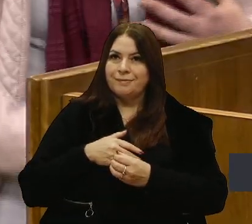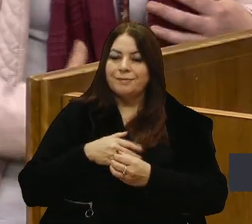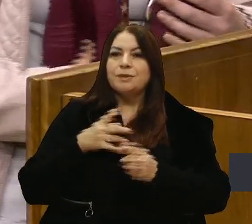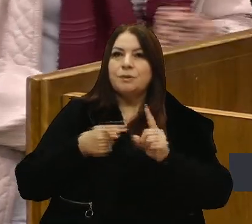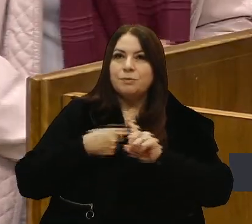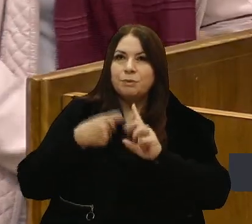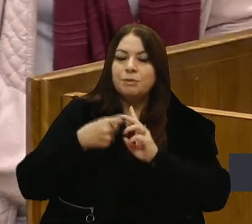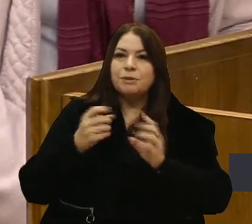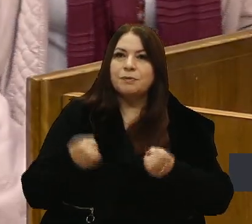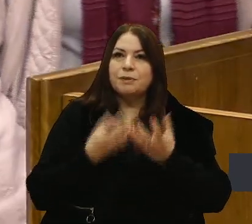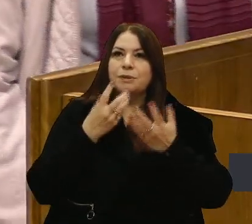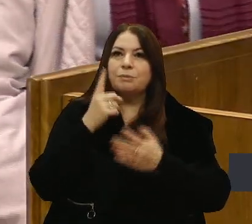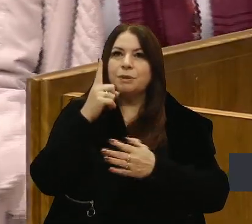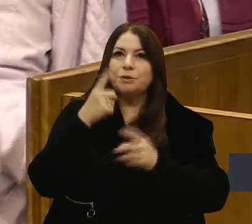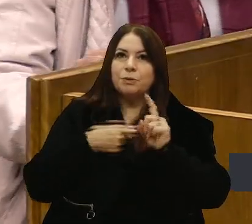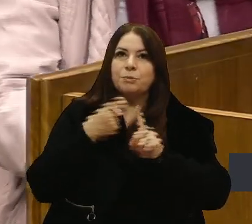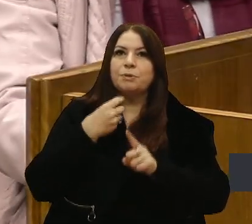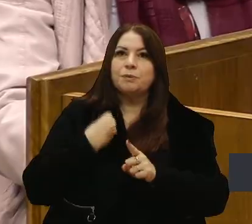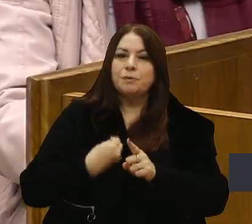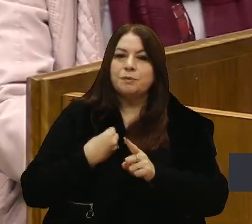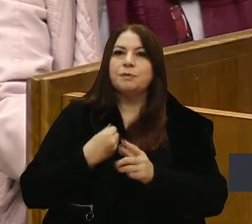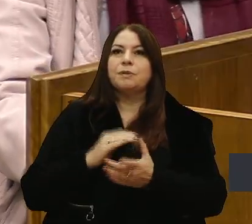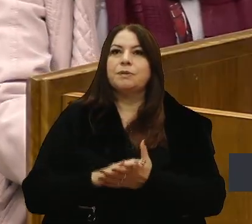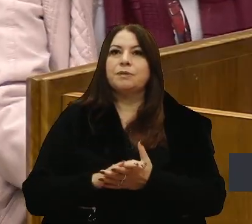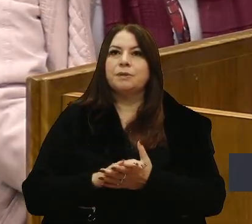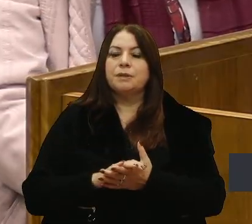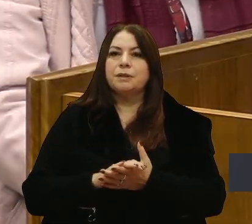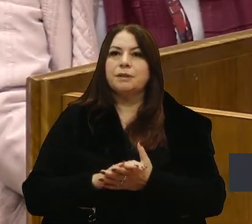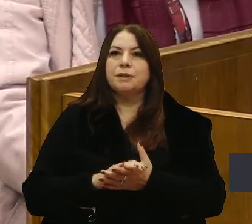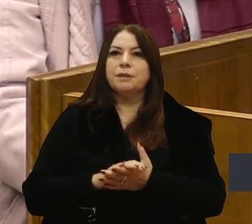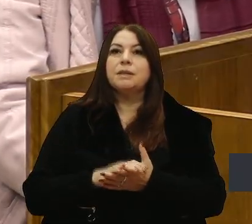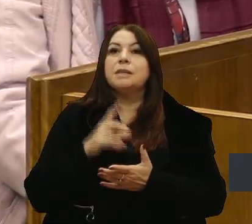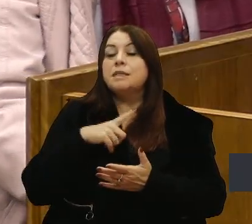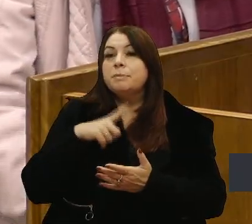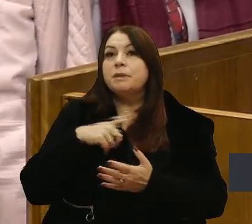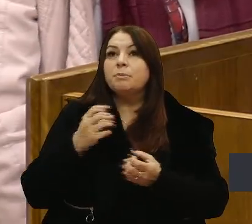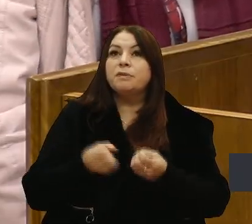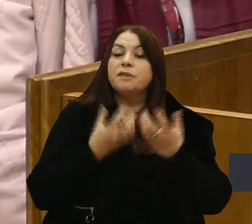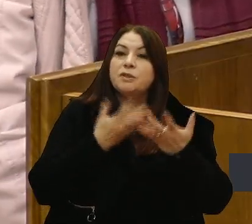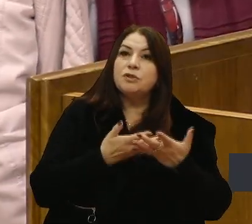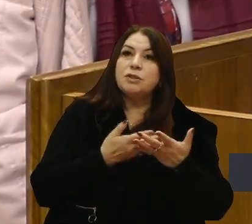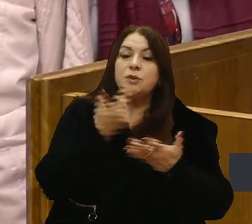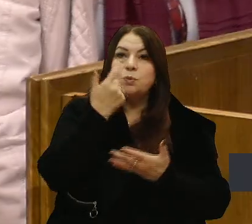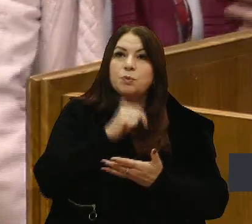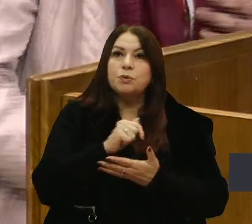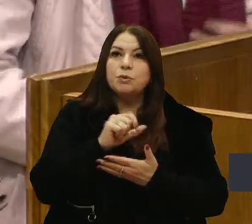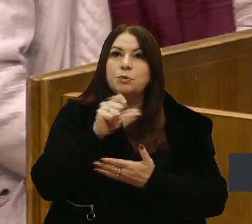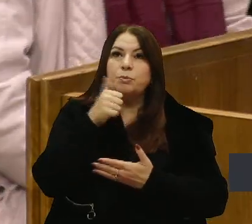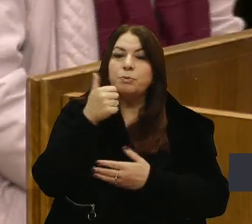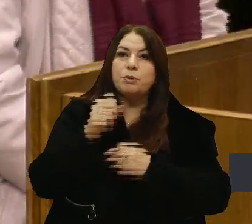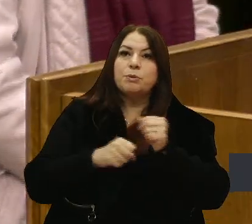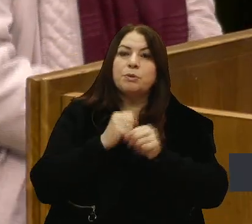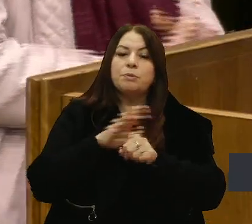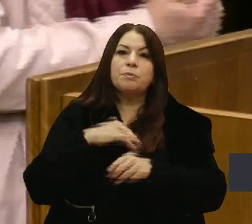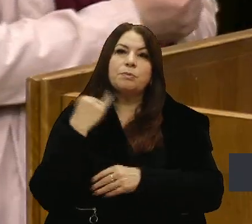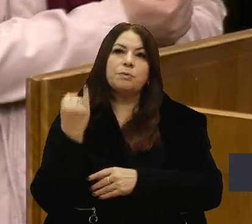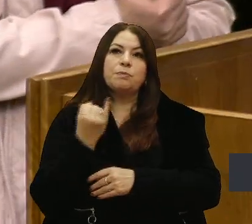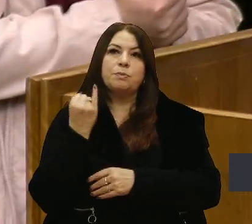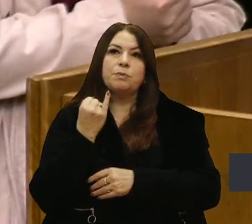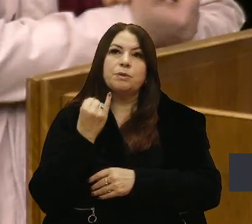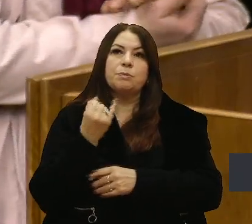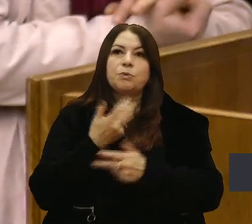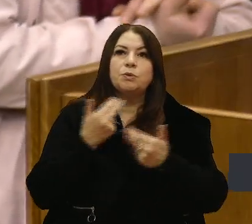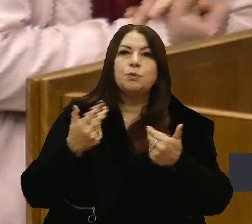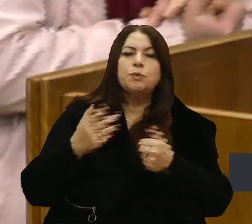nós comemoramos mais um mês de existência. E sempre tem uma festinha. Eu acho que o primeiro ano é o mais importante, por tantas